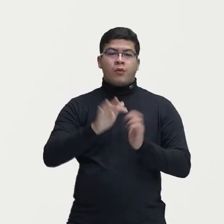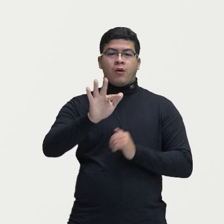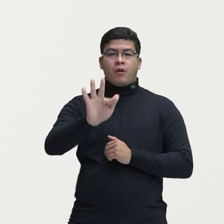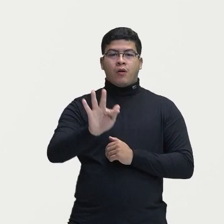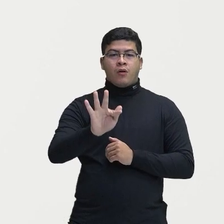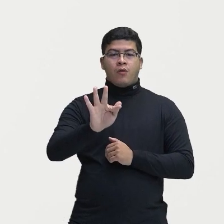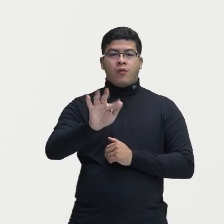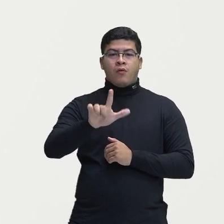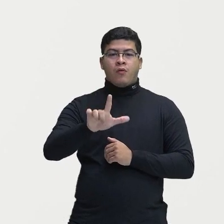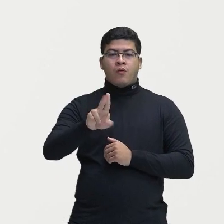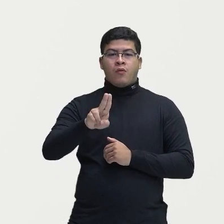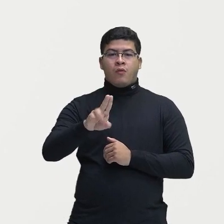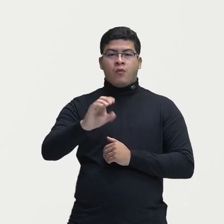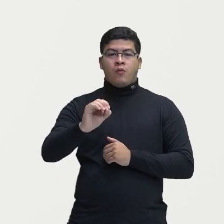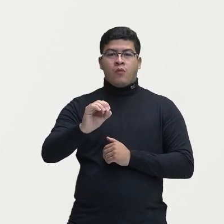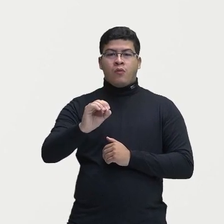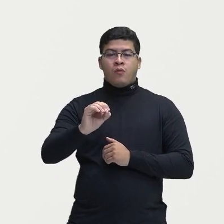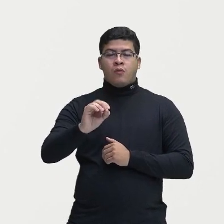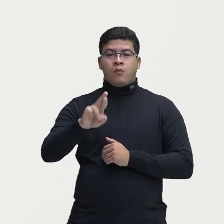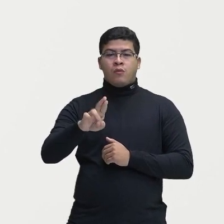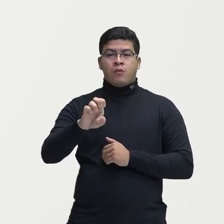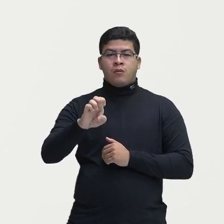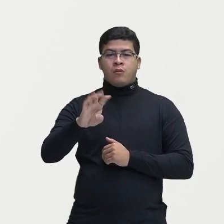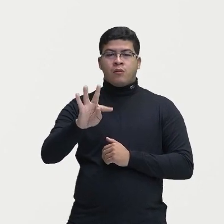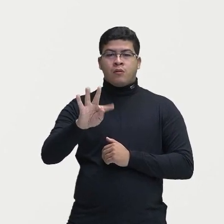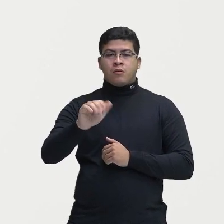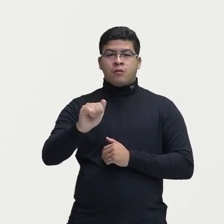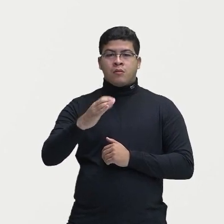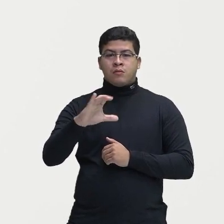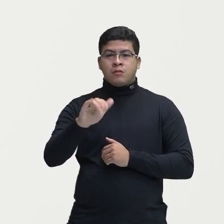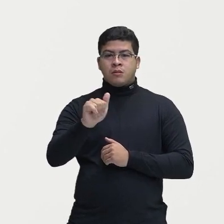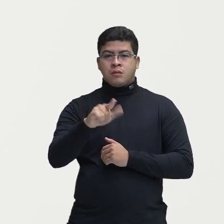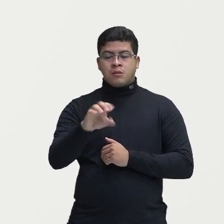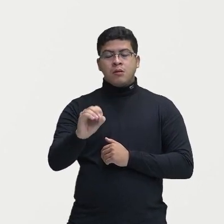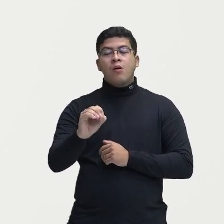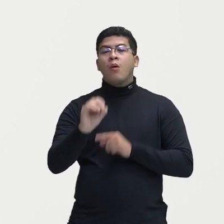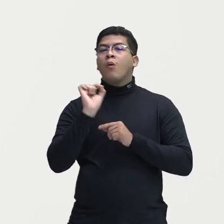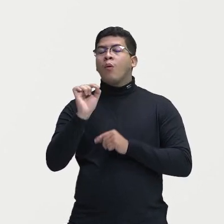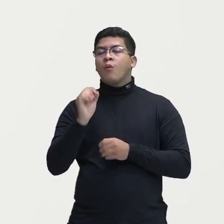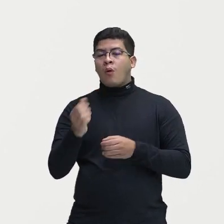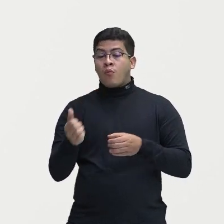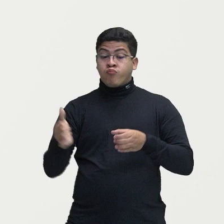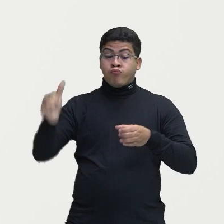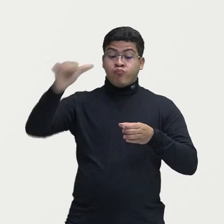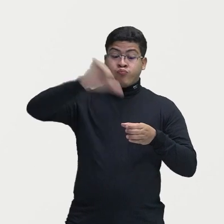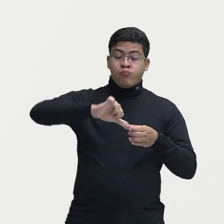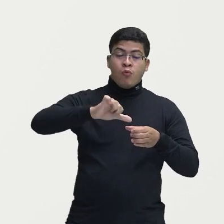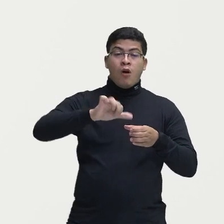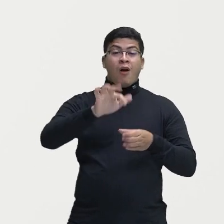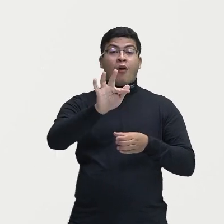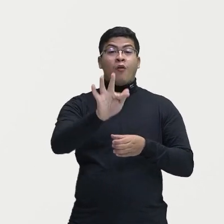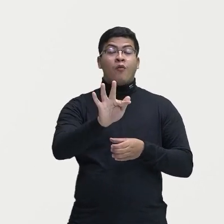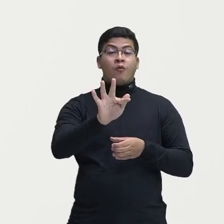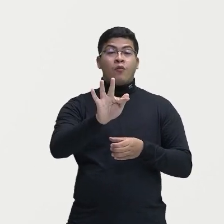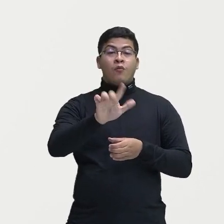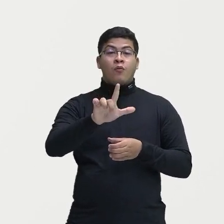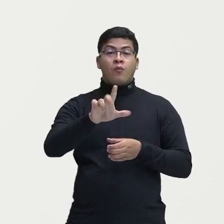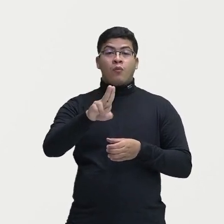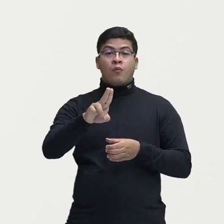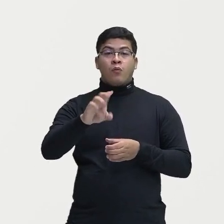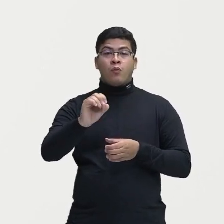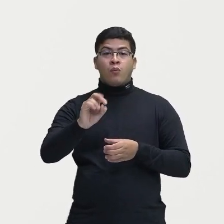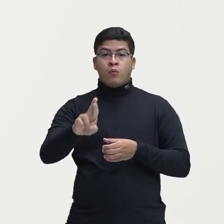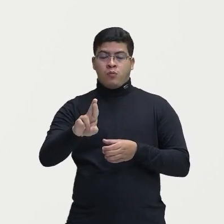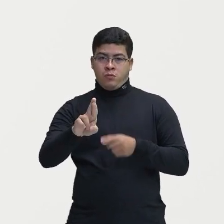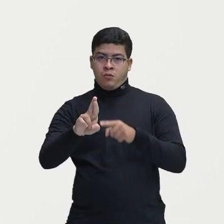está relacionado com o flúor. Na fluoretação da água de abastecimento público é